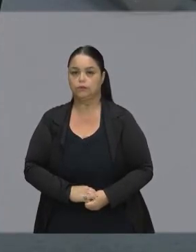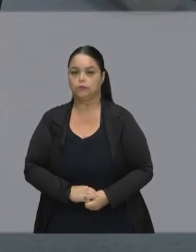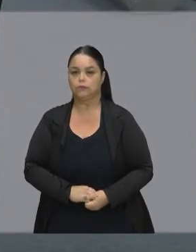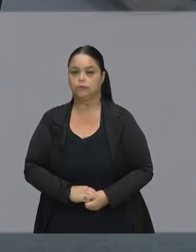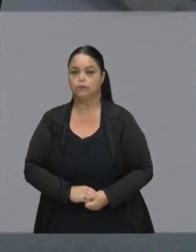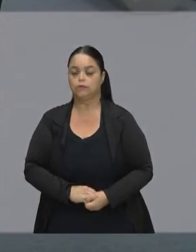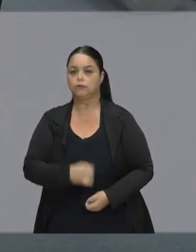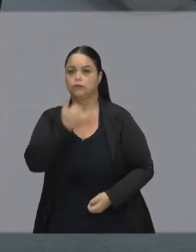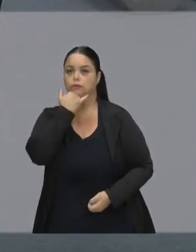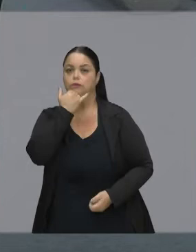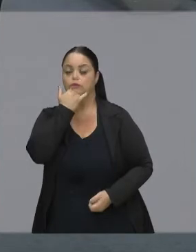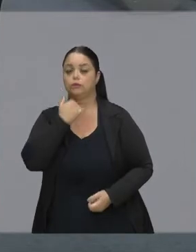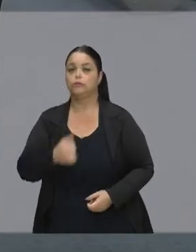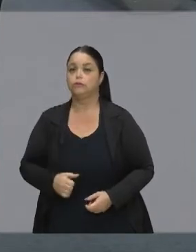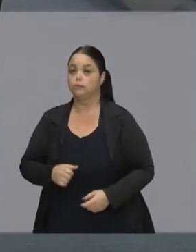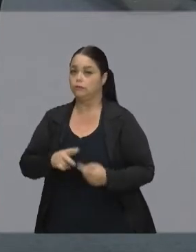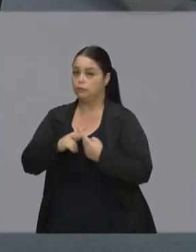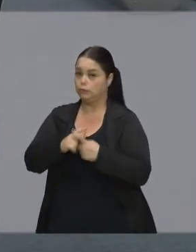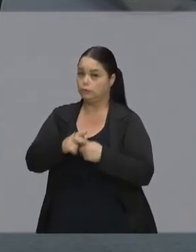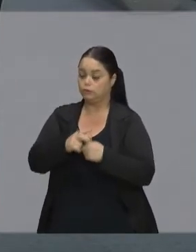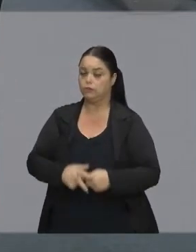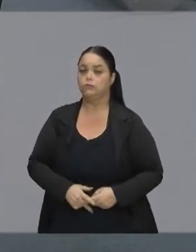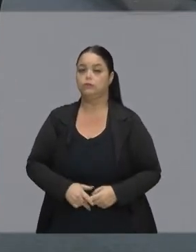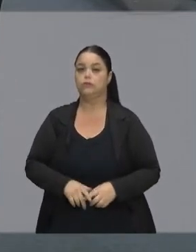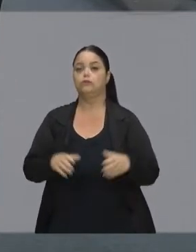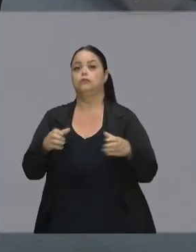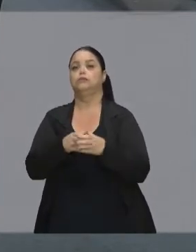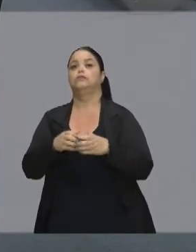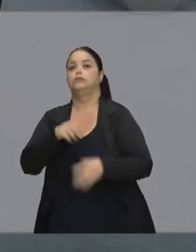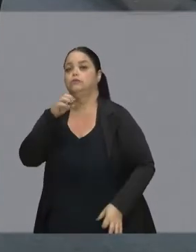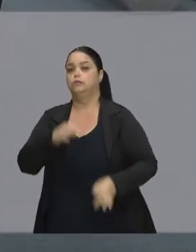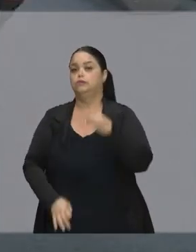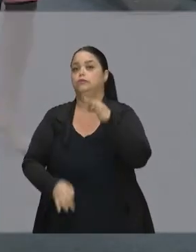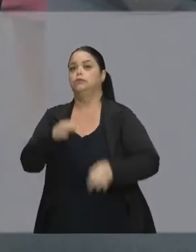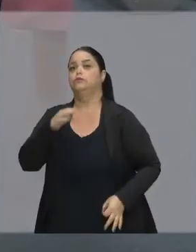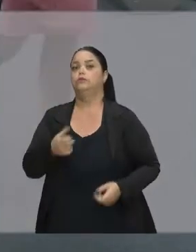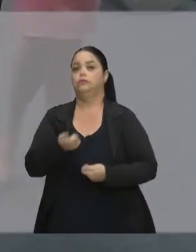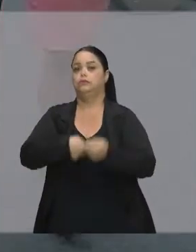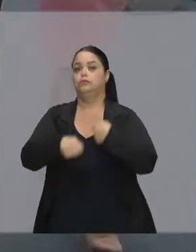Desculpa, senhor, retificando. Comissões: